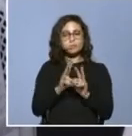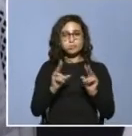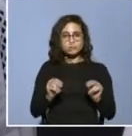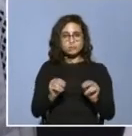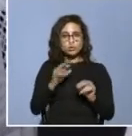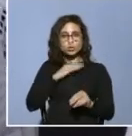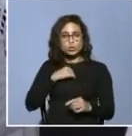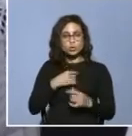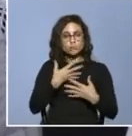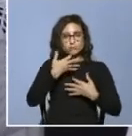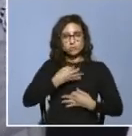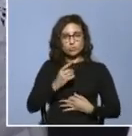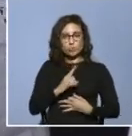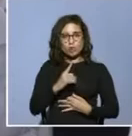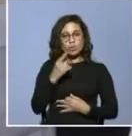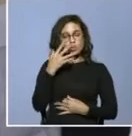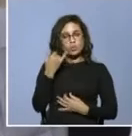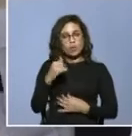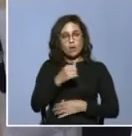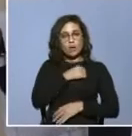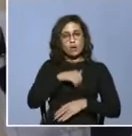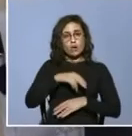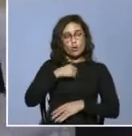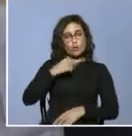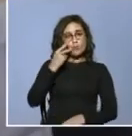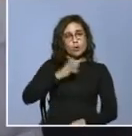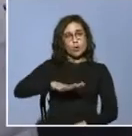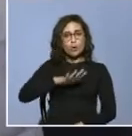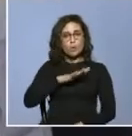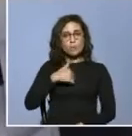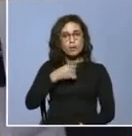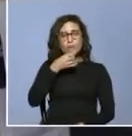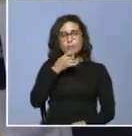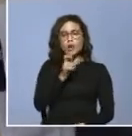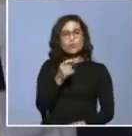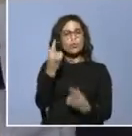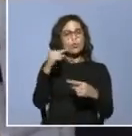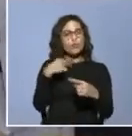digno que entreis em minha morada, mas dizei uma palavra e serei salvo.